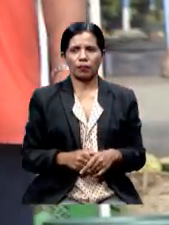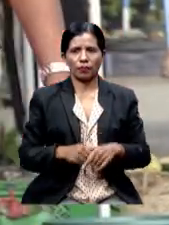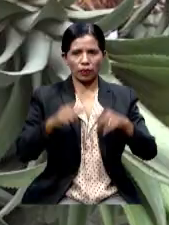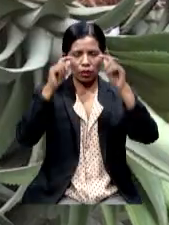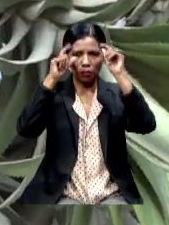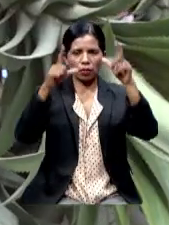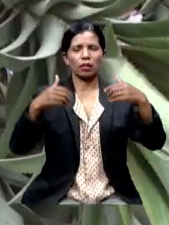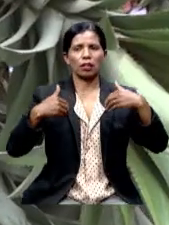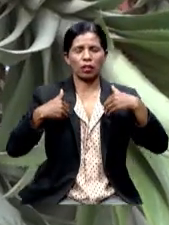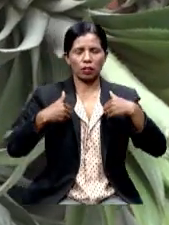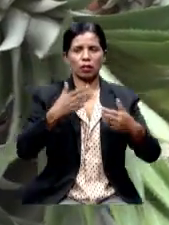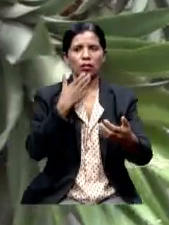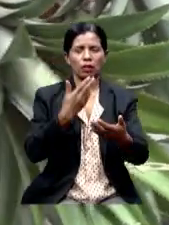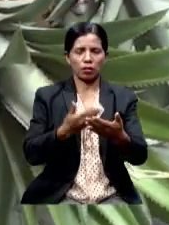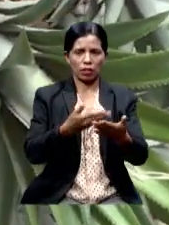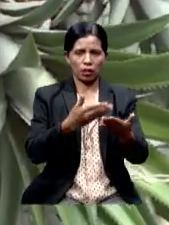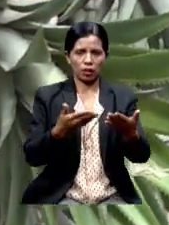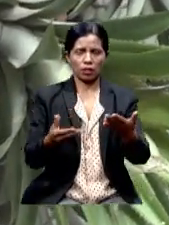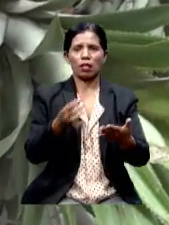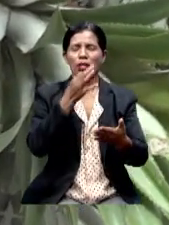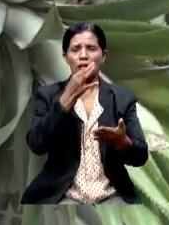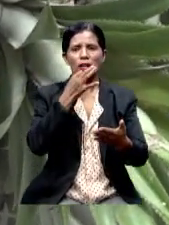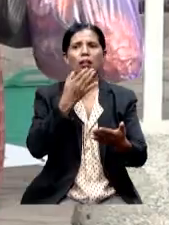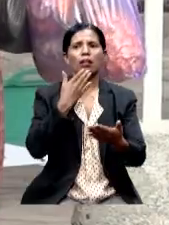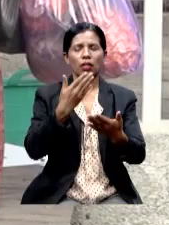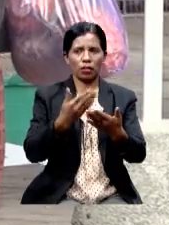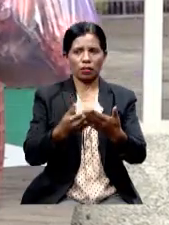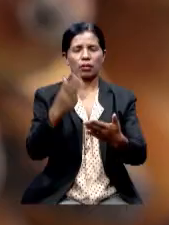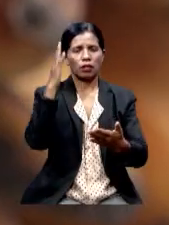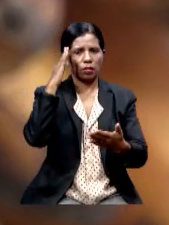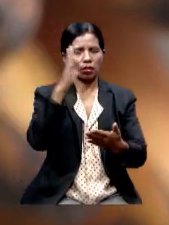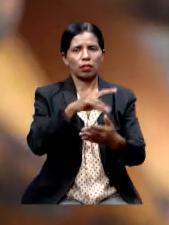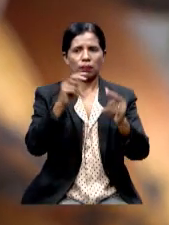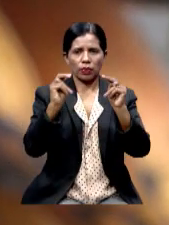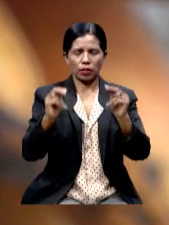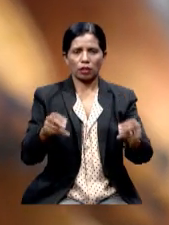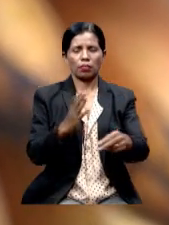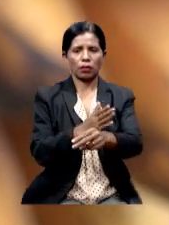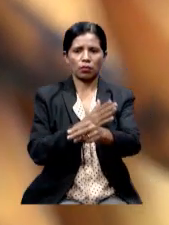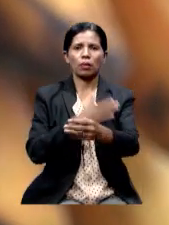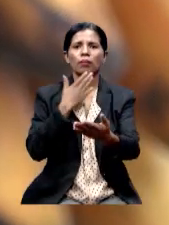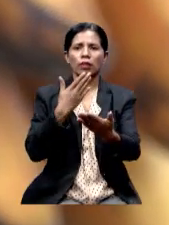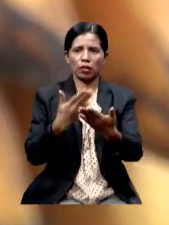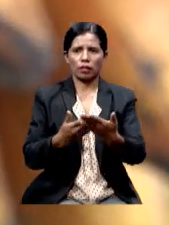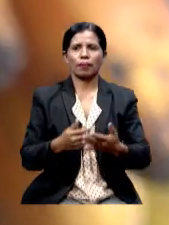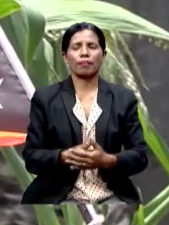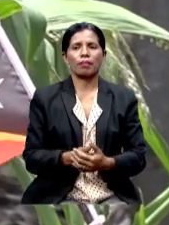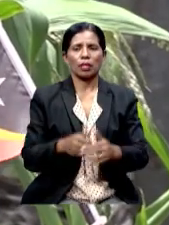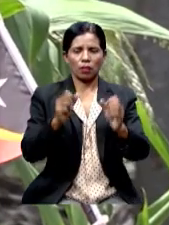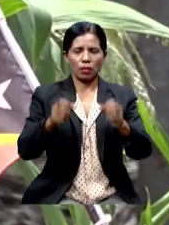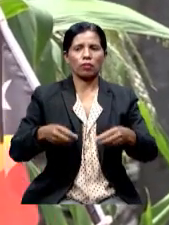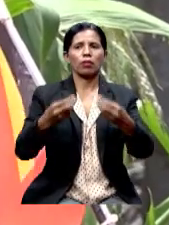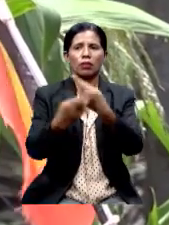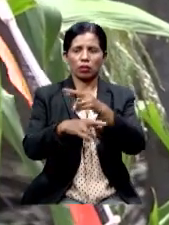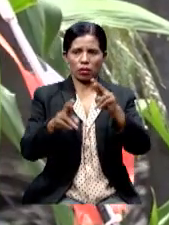Timor-Leste ia mos potencial ba produto ai hambalun, nebe conhecido no precisa tu promove diakritan. Ne bele for